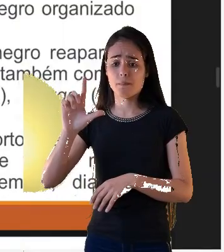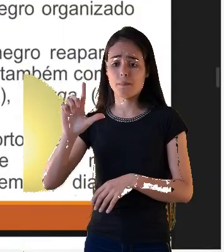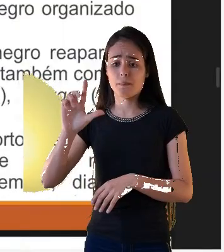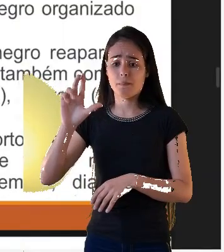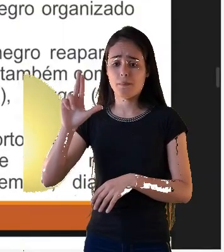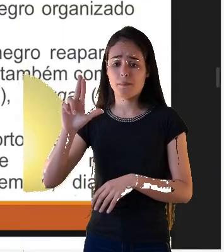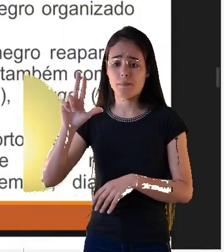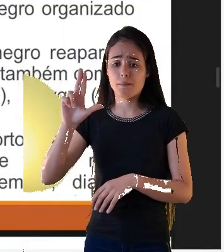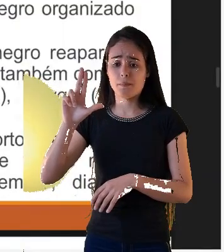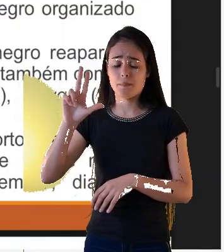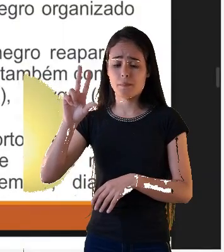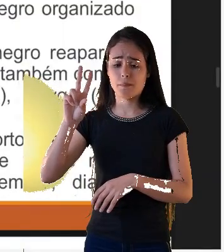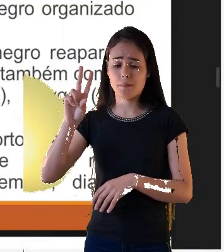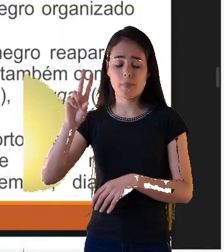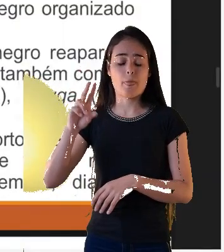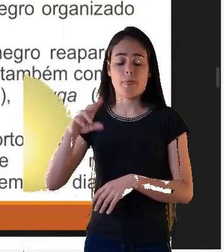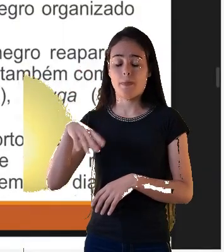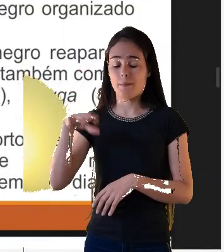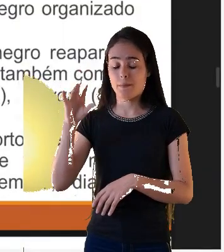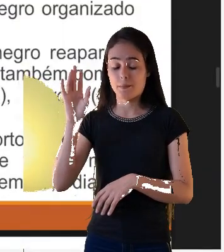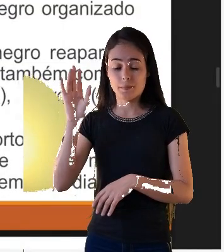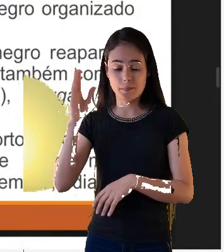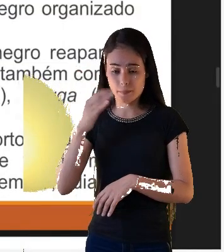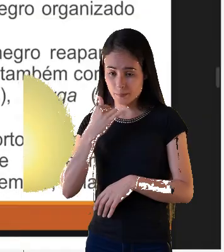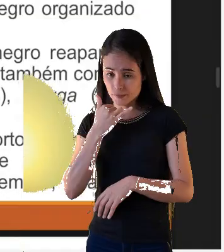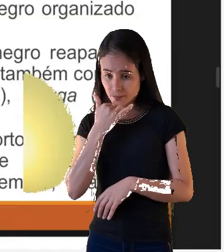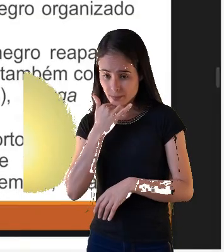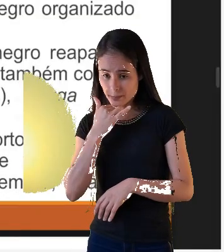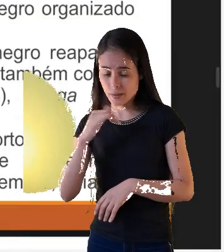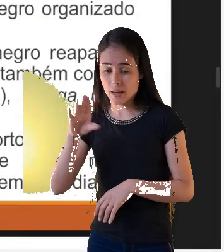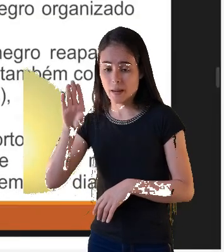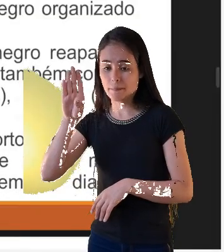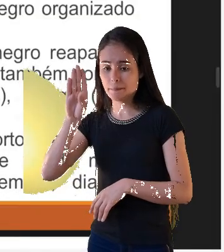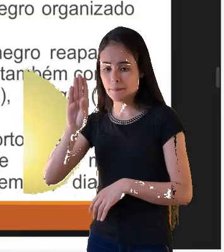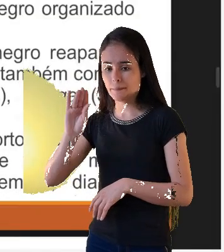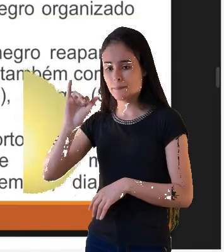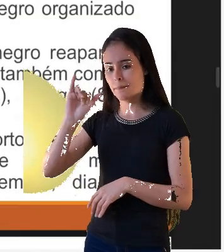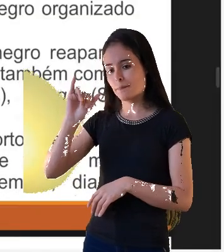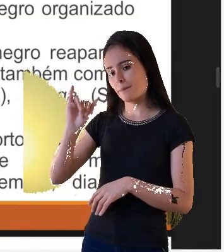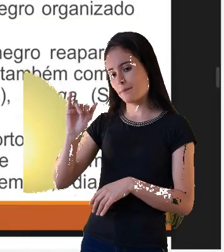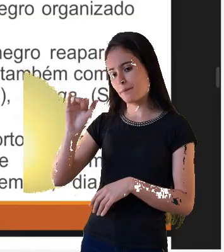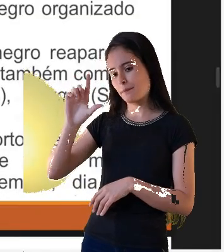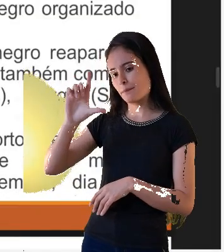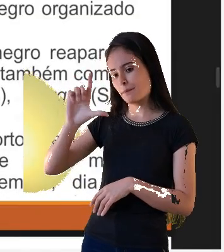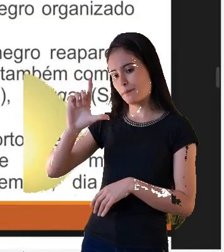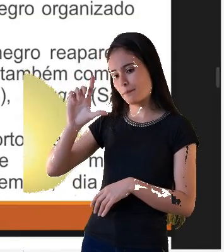imprensa negra, para denunciar também as